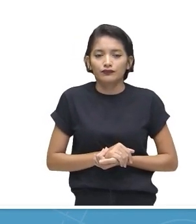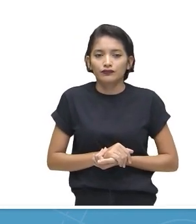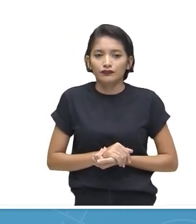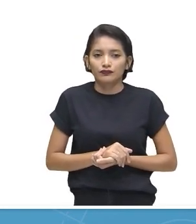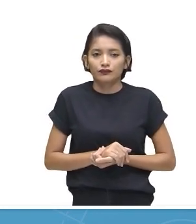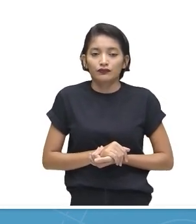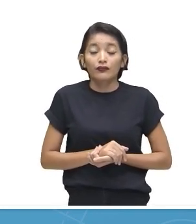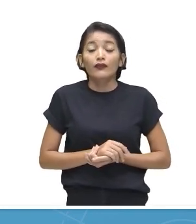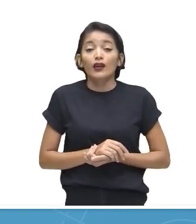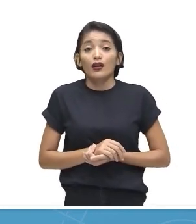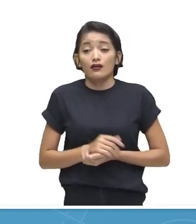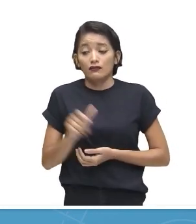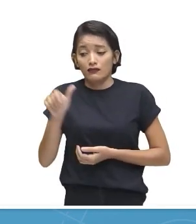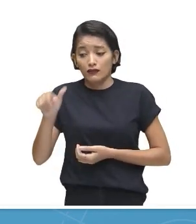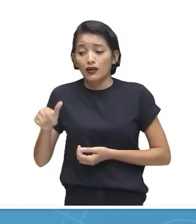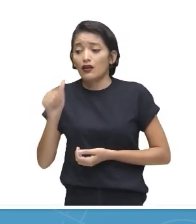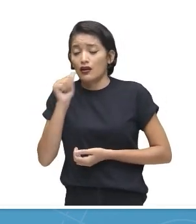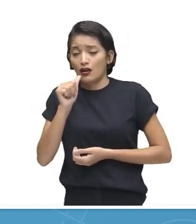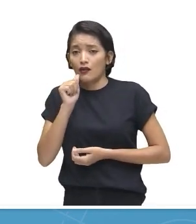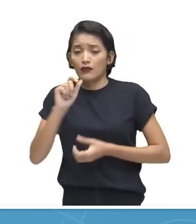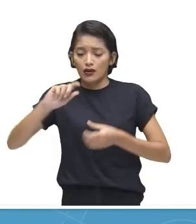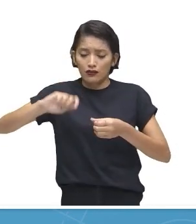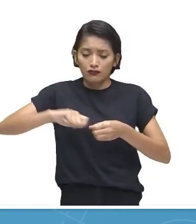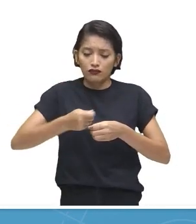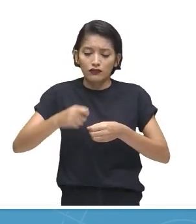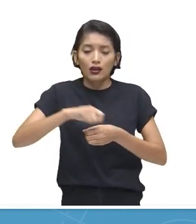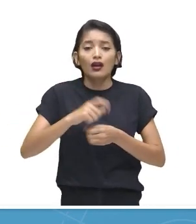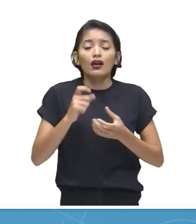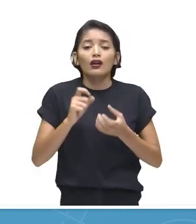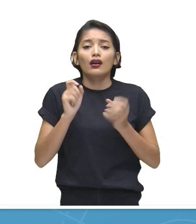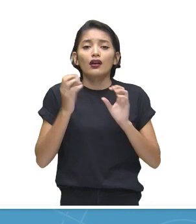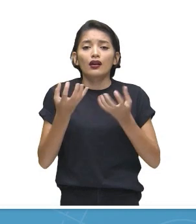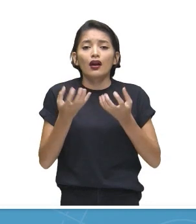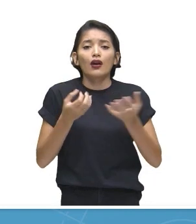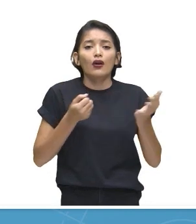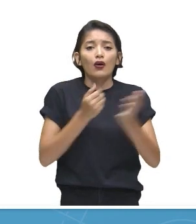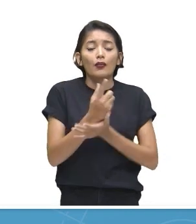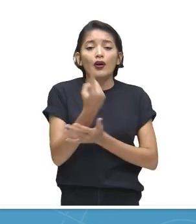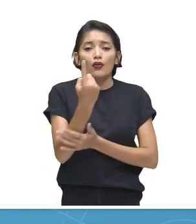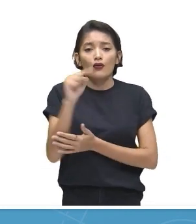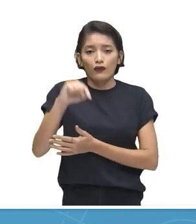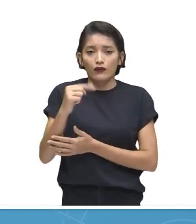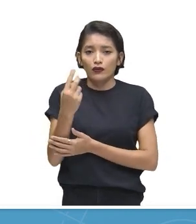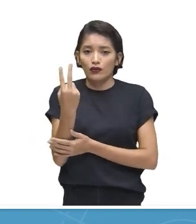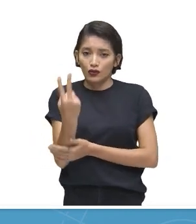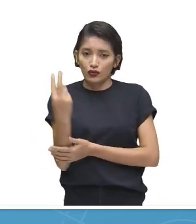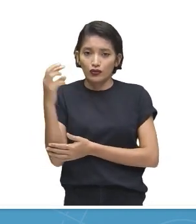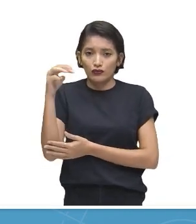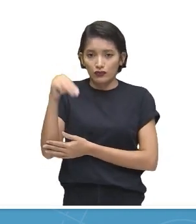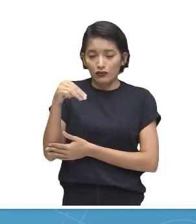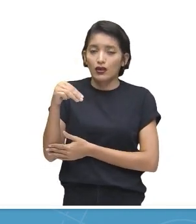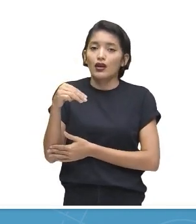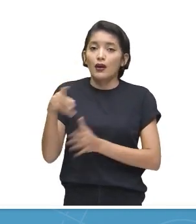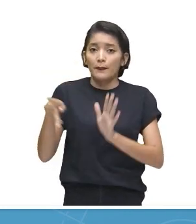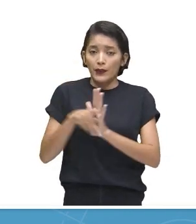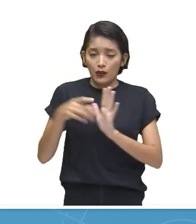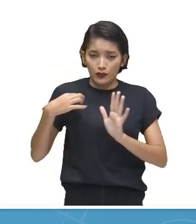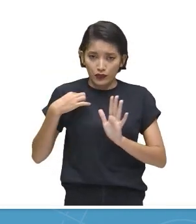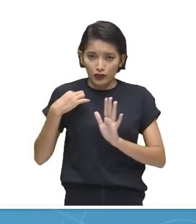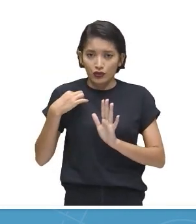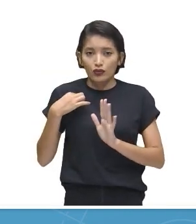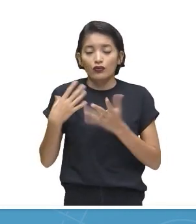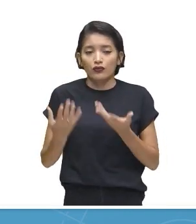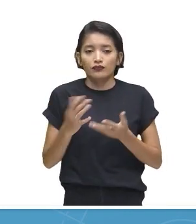Uma costureira quer comprar 1,2 metros de tecido. Sempre que você